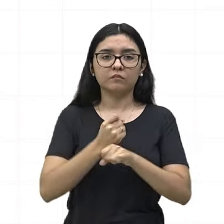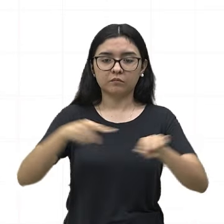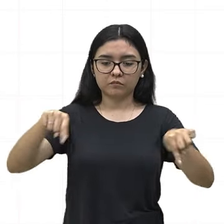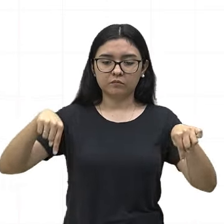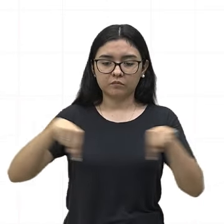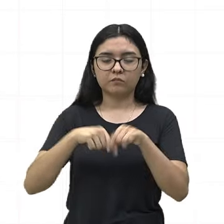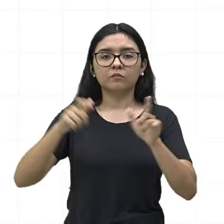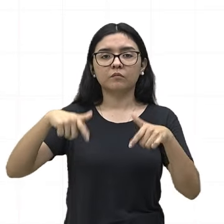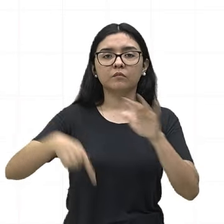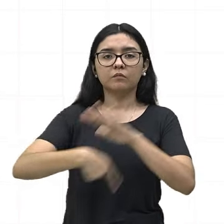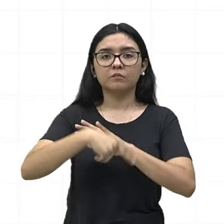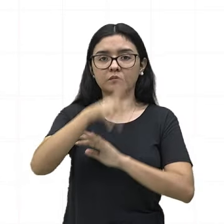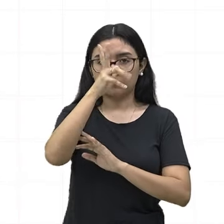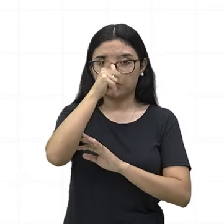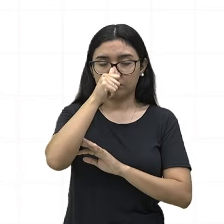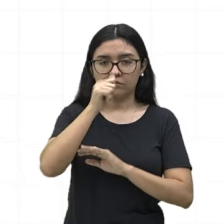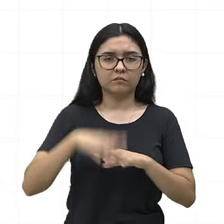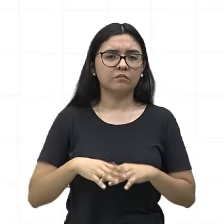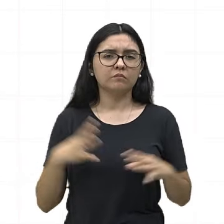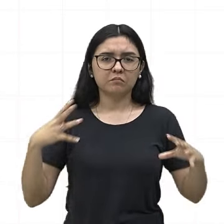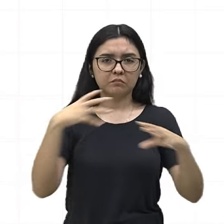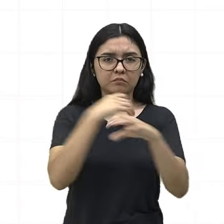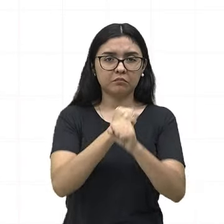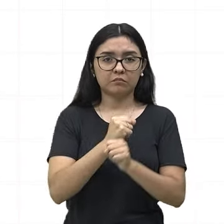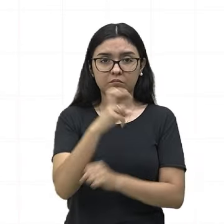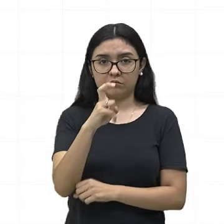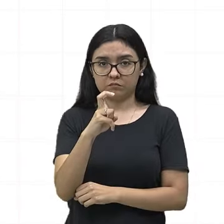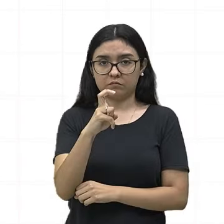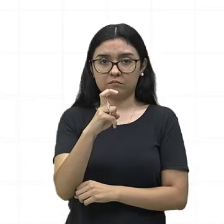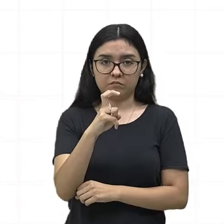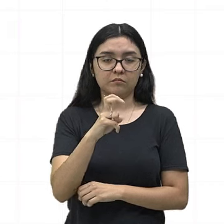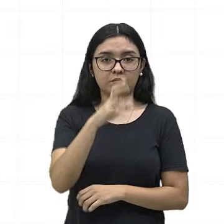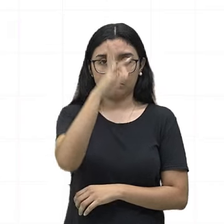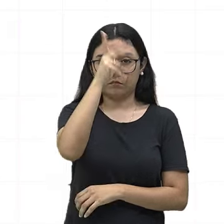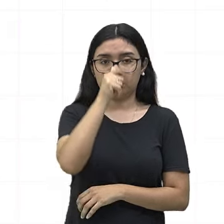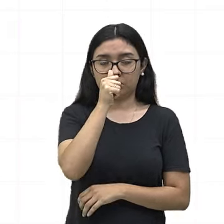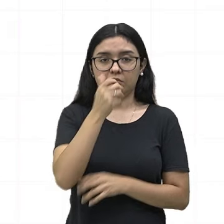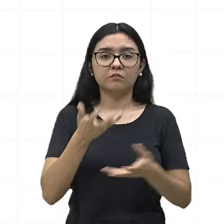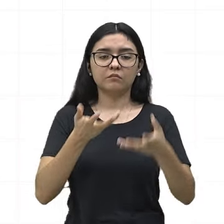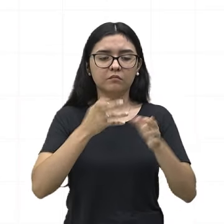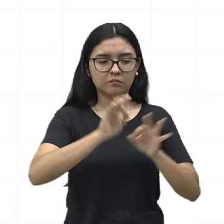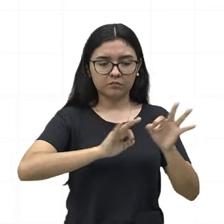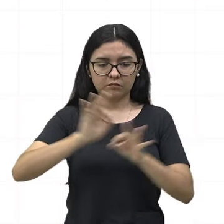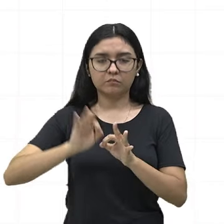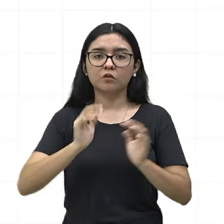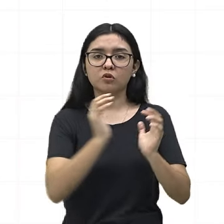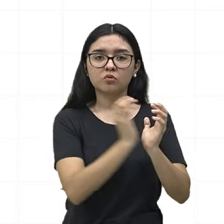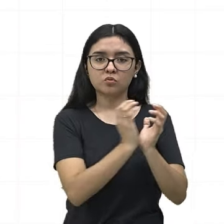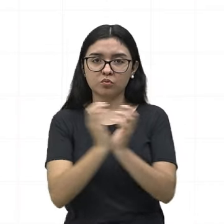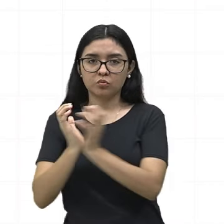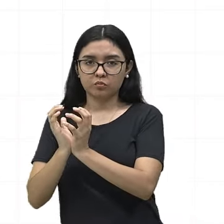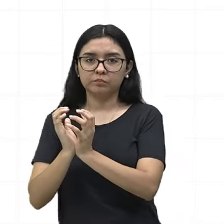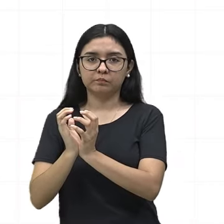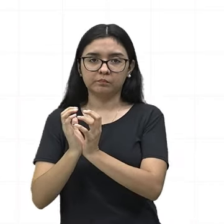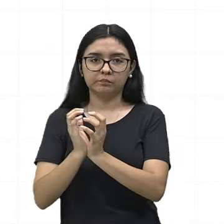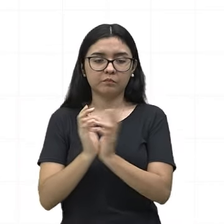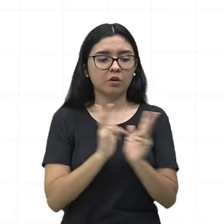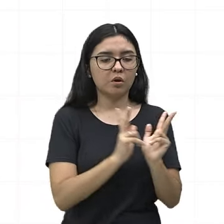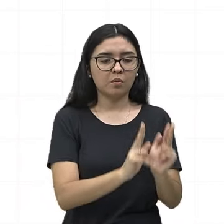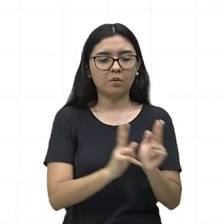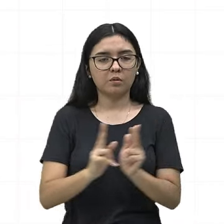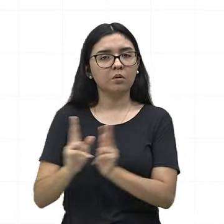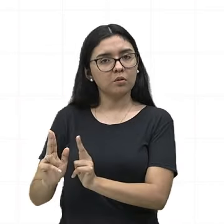mais valiosas, com um total de 5 galinhas. Ele quer acomodar as galinhas em grupos de tamanhos